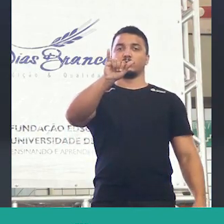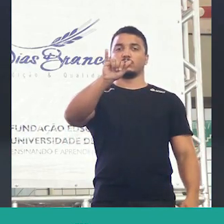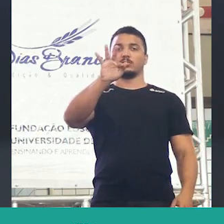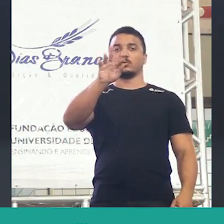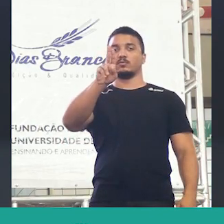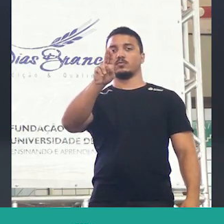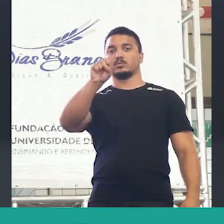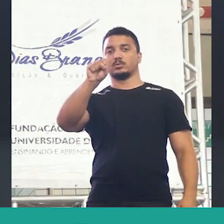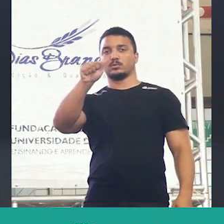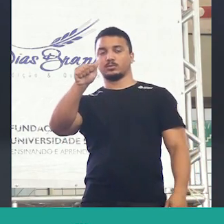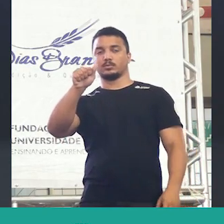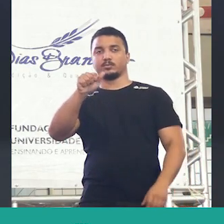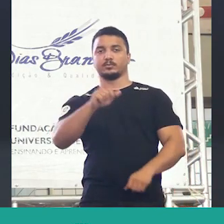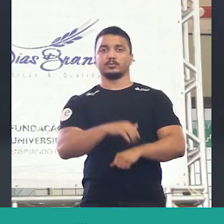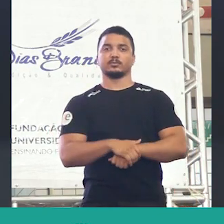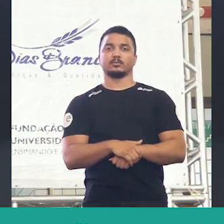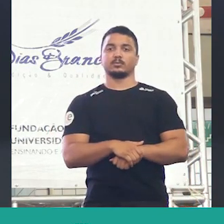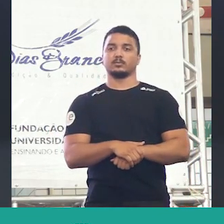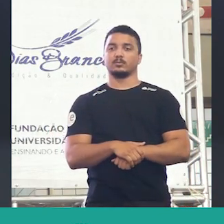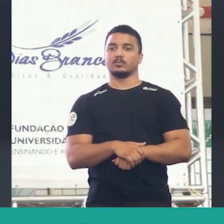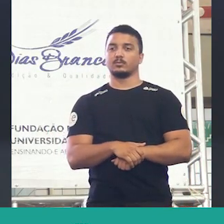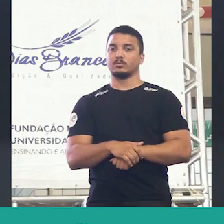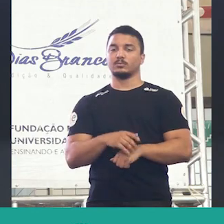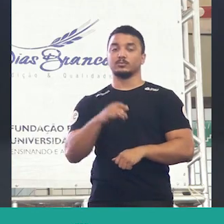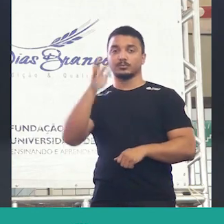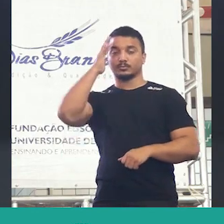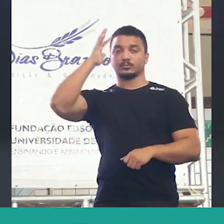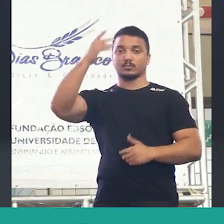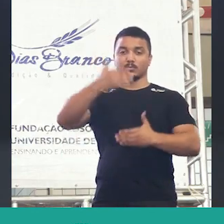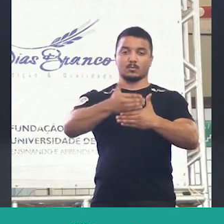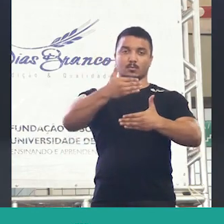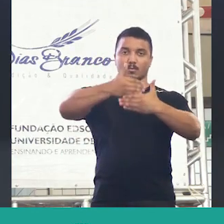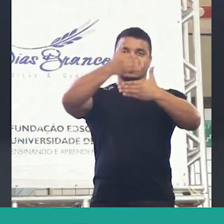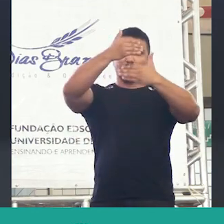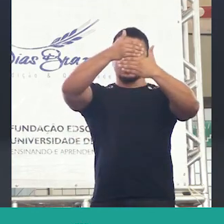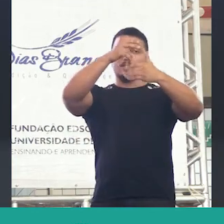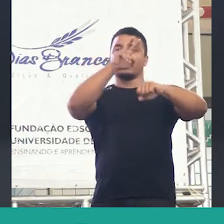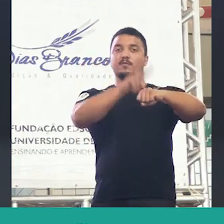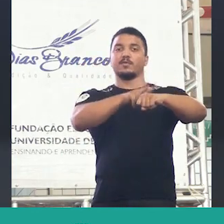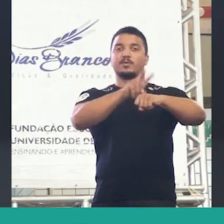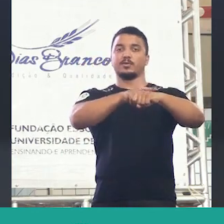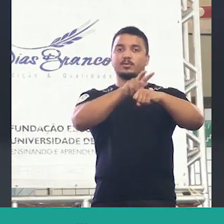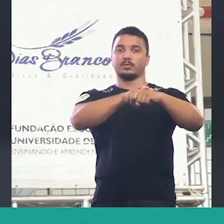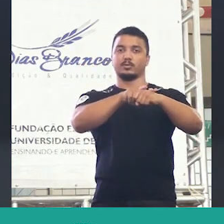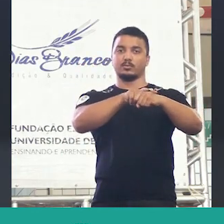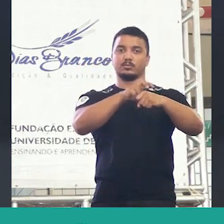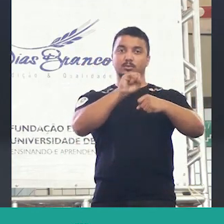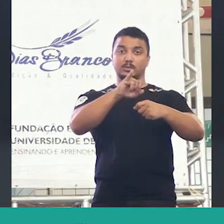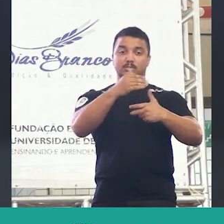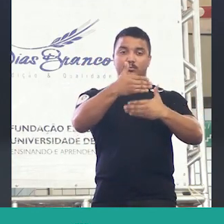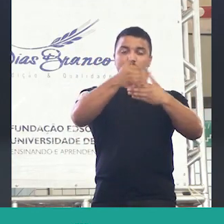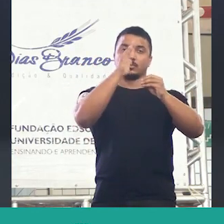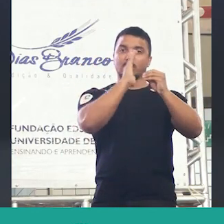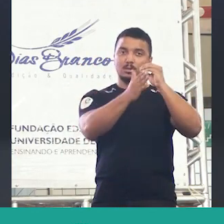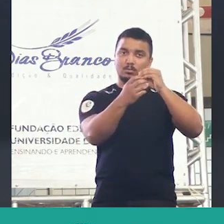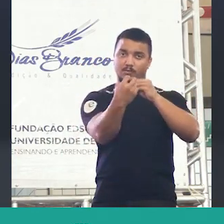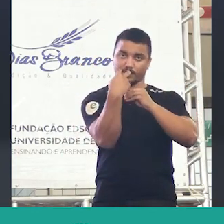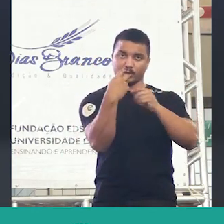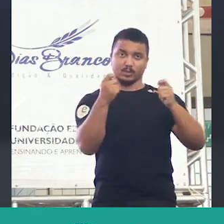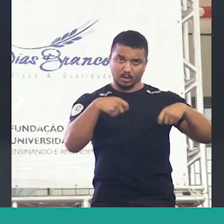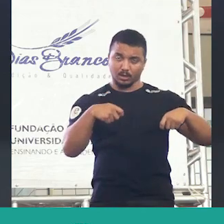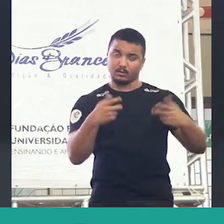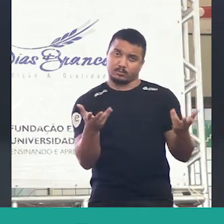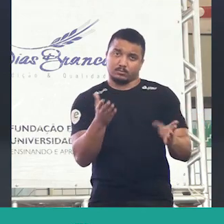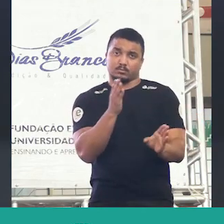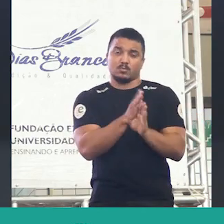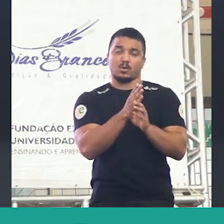Entenderam? Fui claro? Bem aqui tem um vidro transparente. Vocês vão me ver ou não vão? Vão,